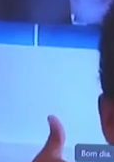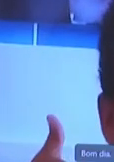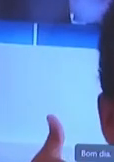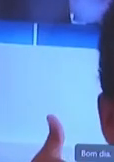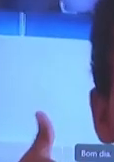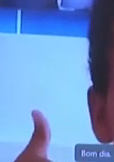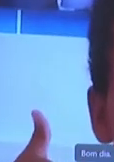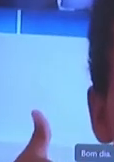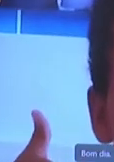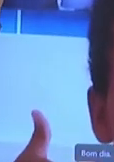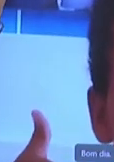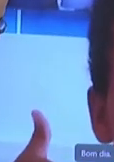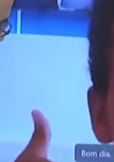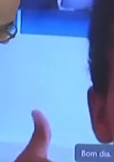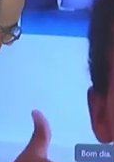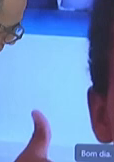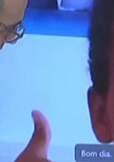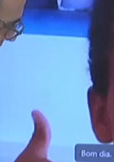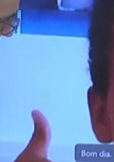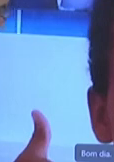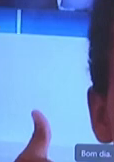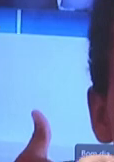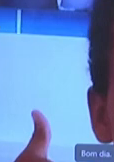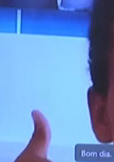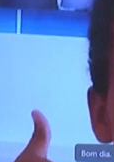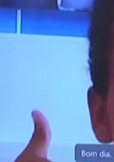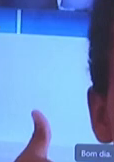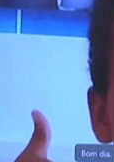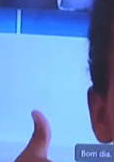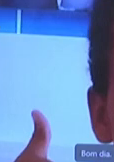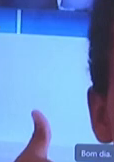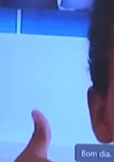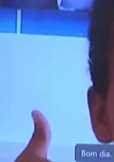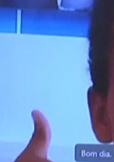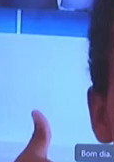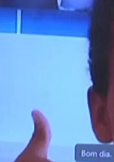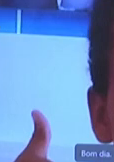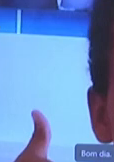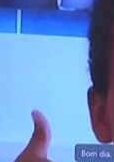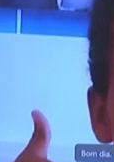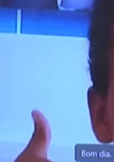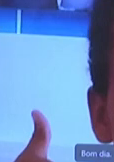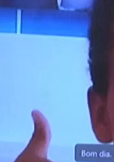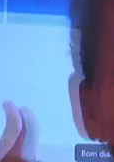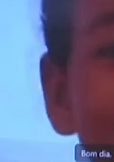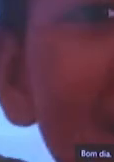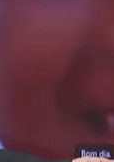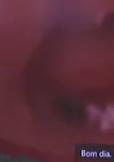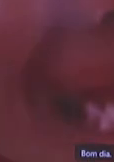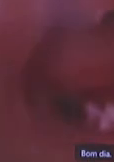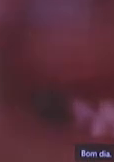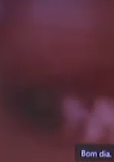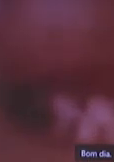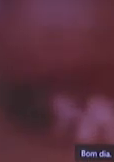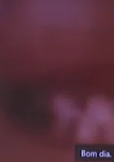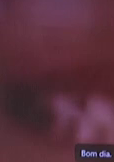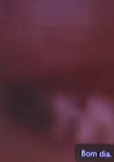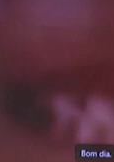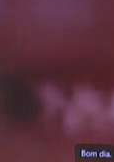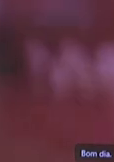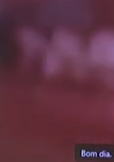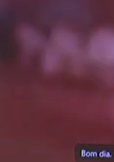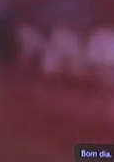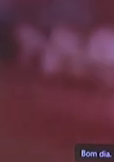identifica? Olha o rostinho maravilhoso dele. Tem uma janelinha aqui. Claro. Tem uma porteirinha, Ei. Olha.